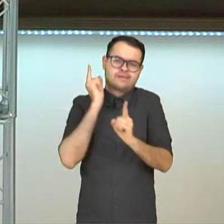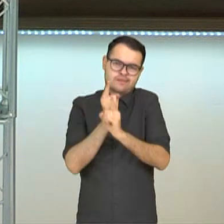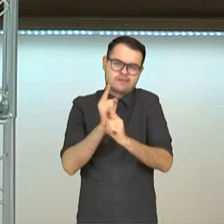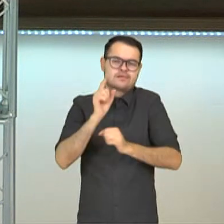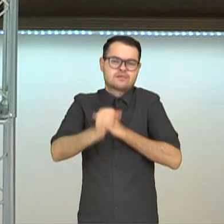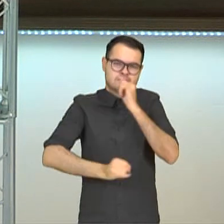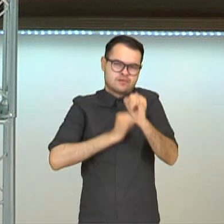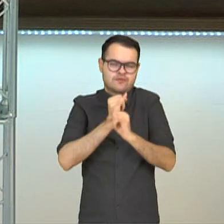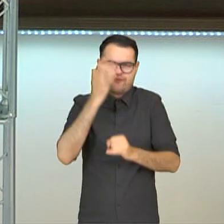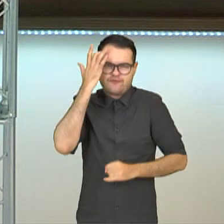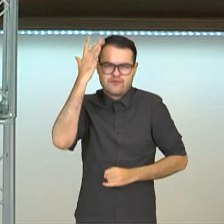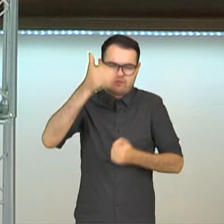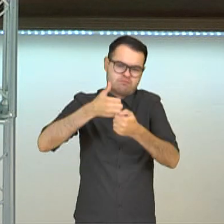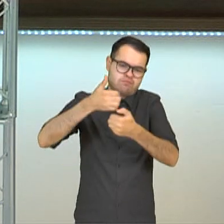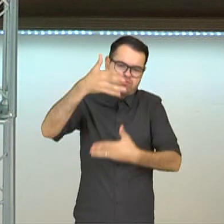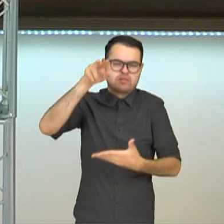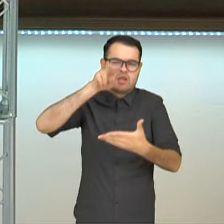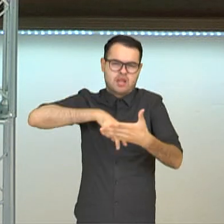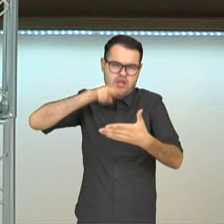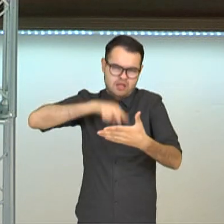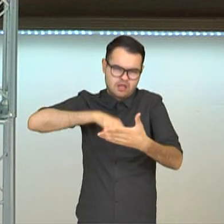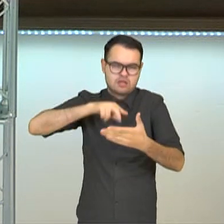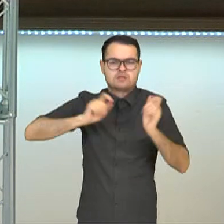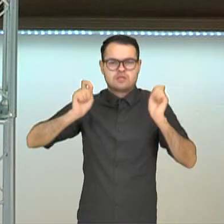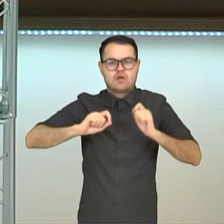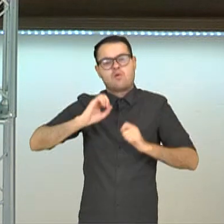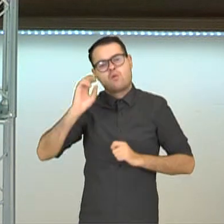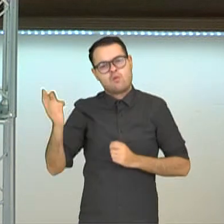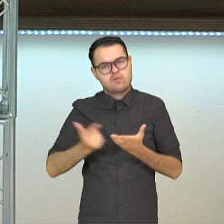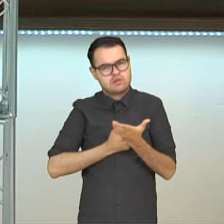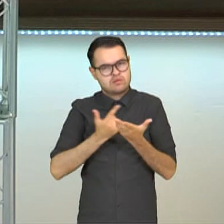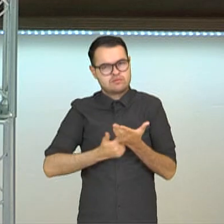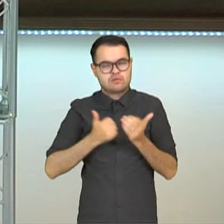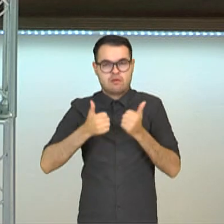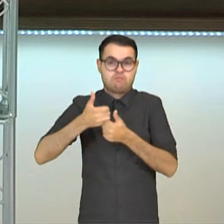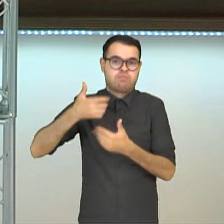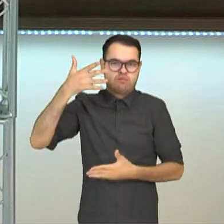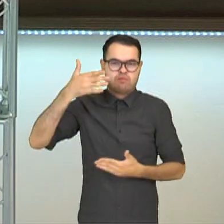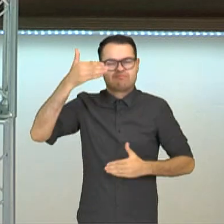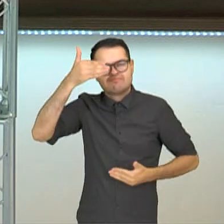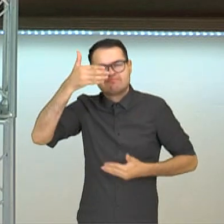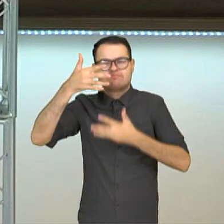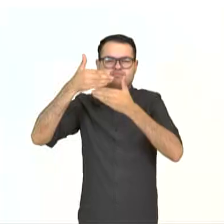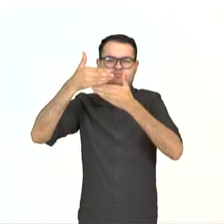com muita facilidade, até mesmo no algum livro que você tenha em casa. Vamos ler.